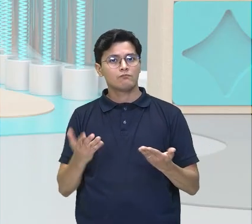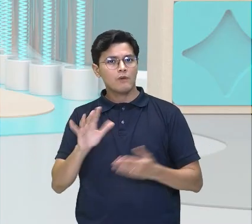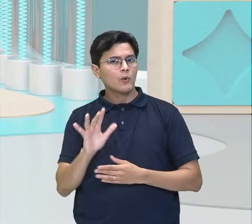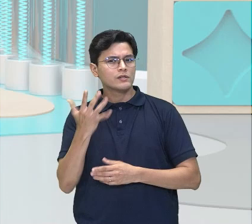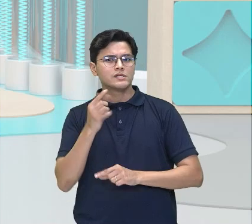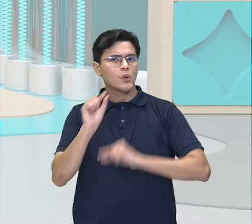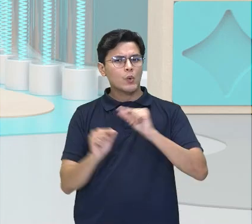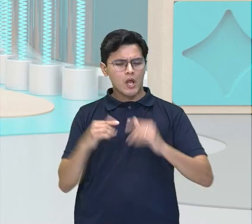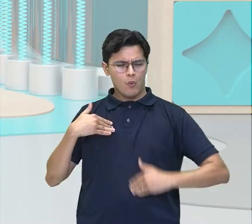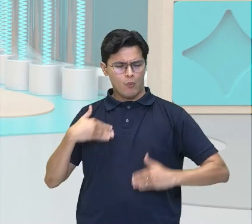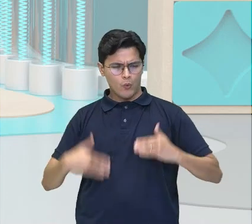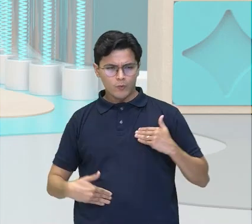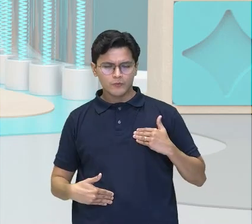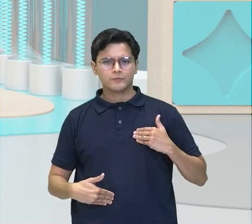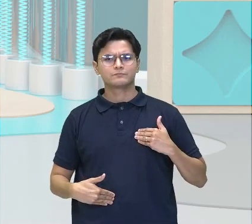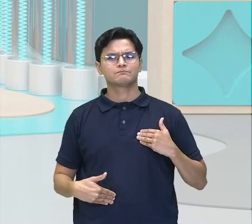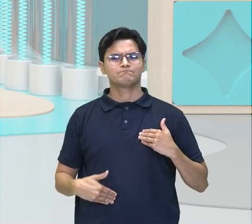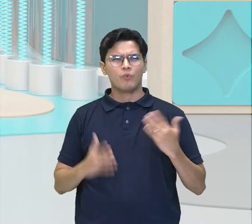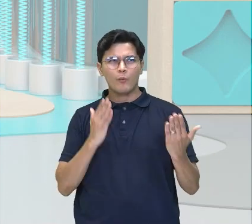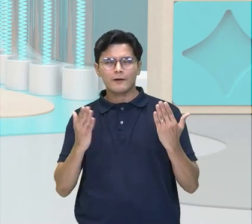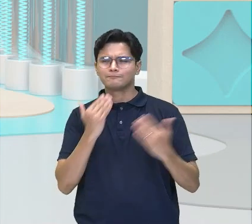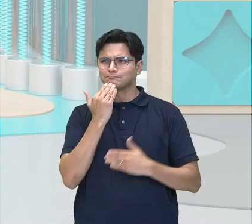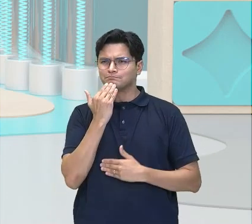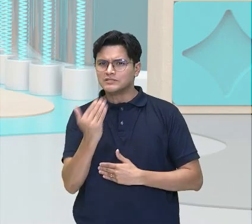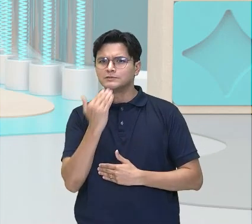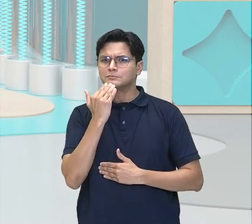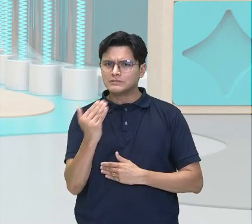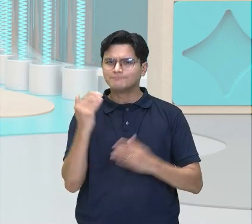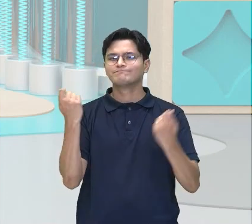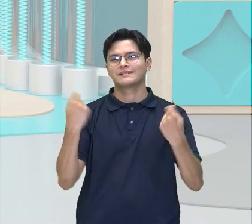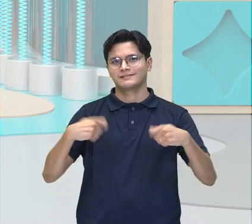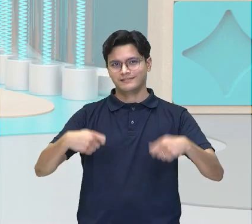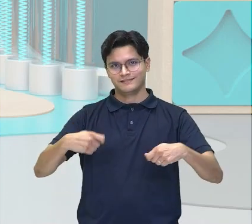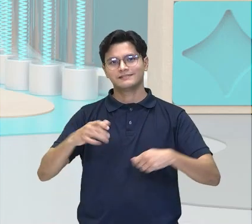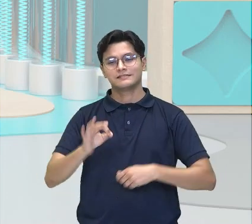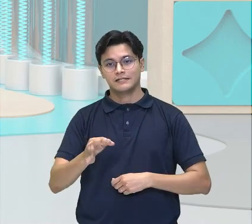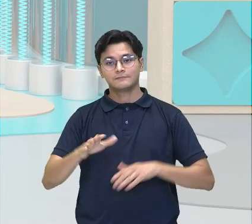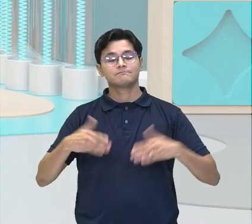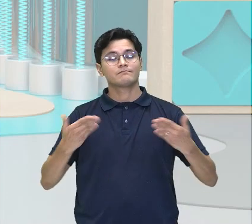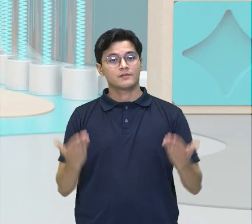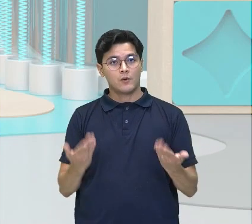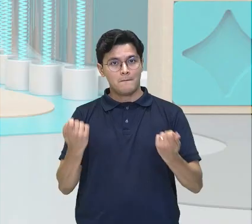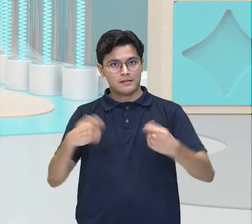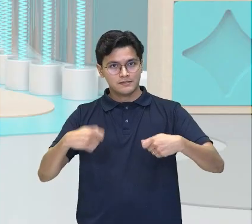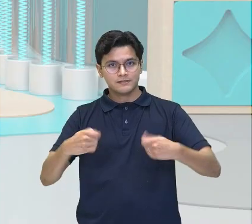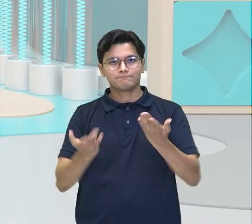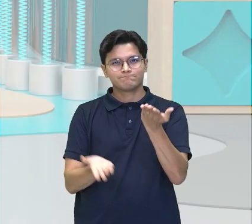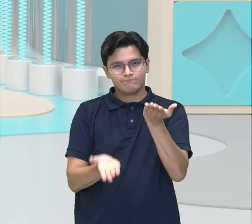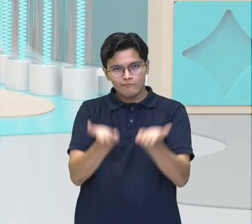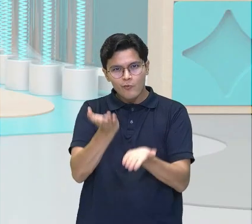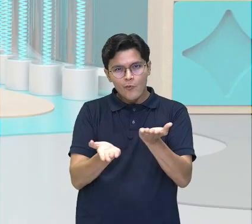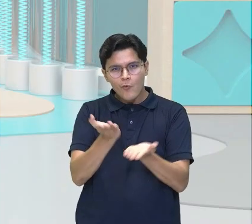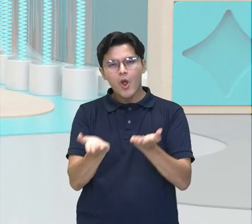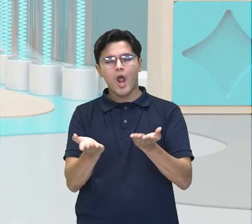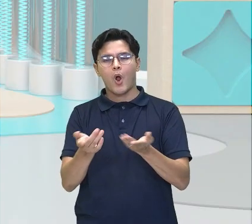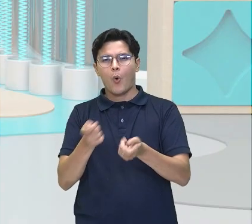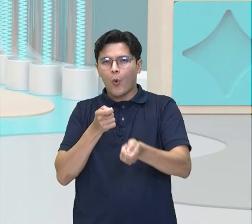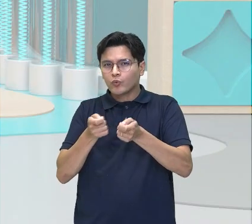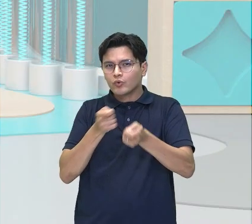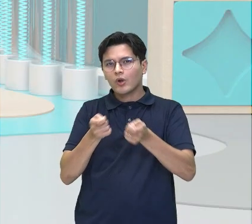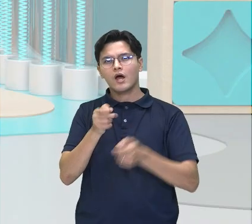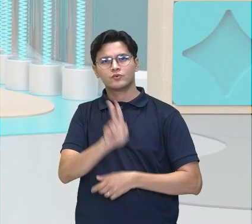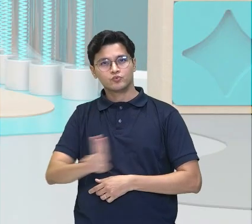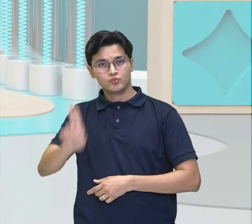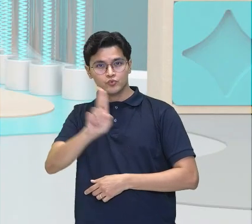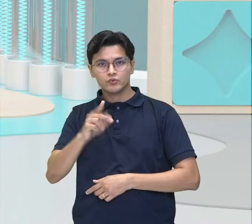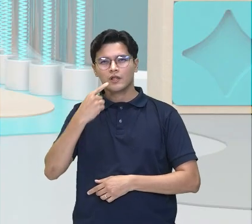tá bom? Então, a gente precisa reduzir e balancear aí o consumo de sal. Acredito que já falei um pouco